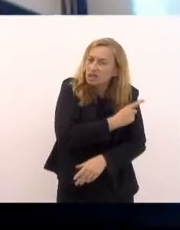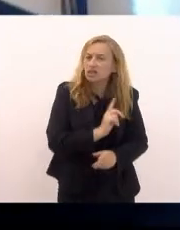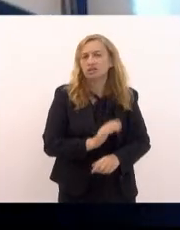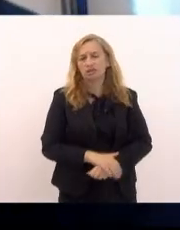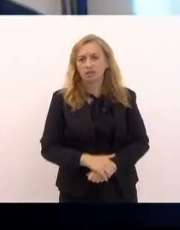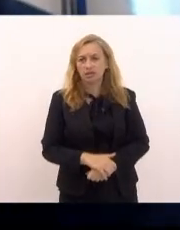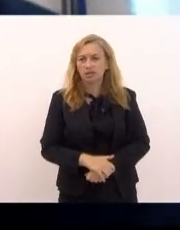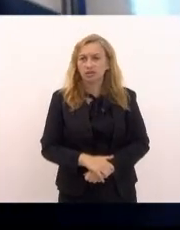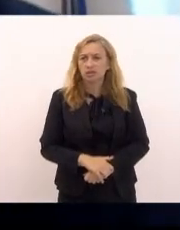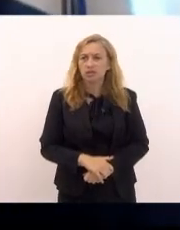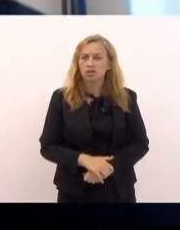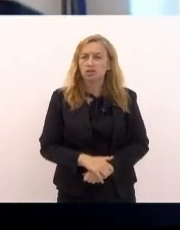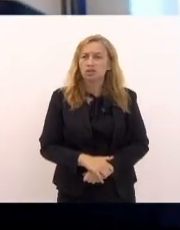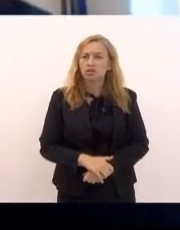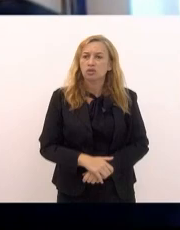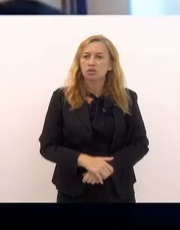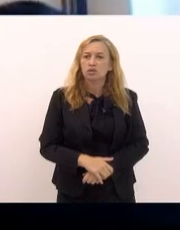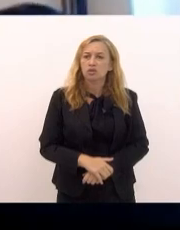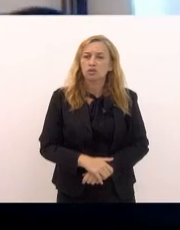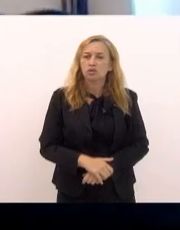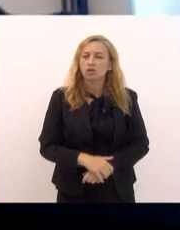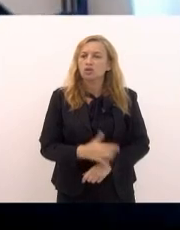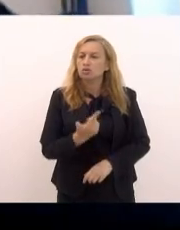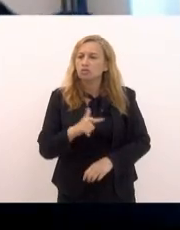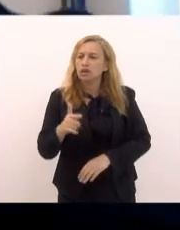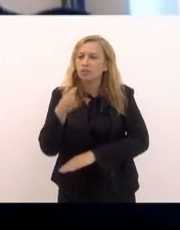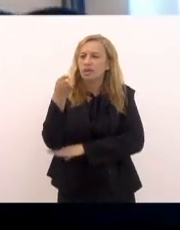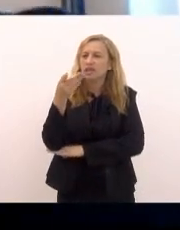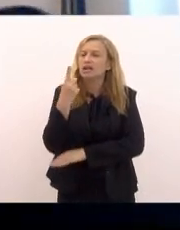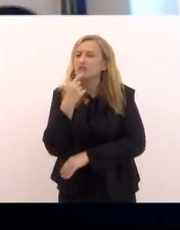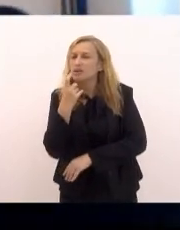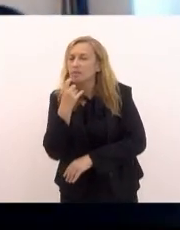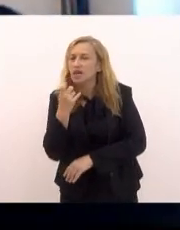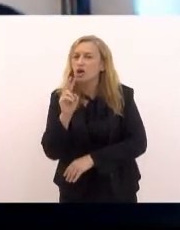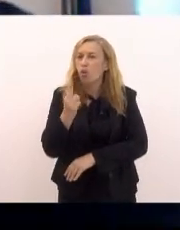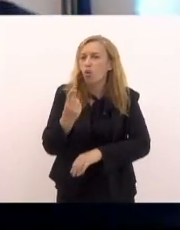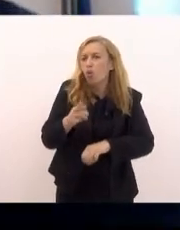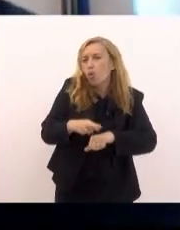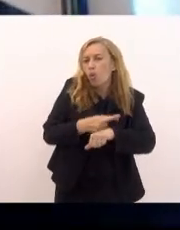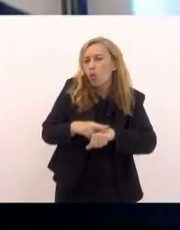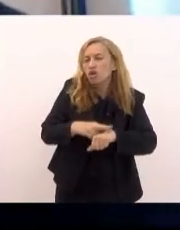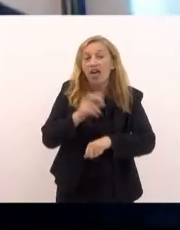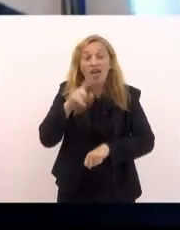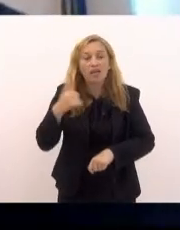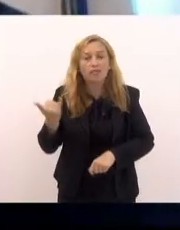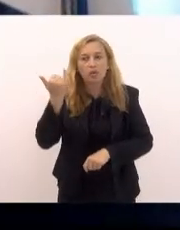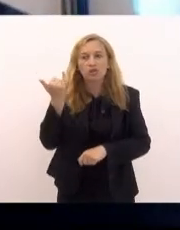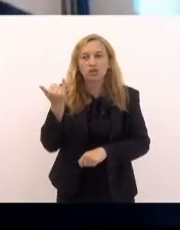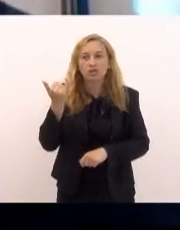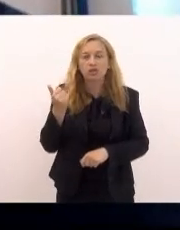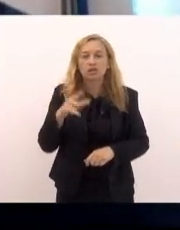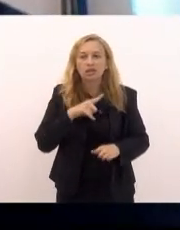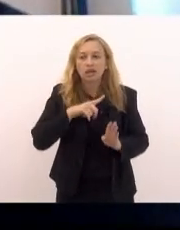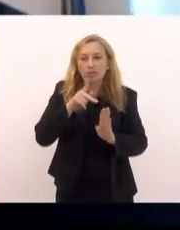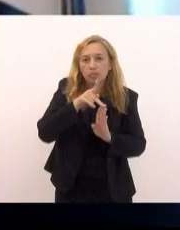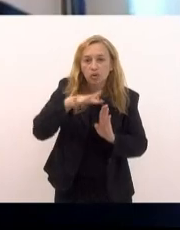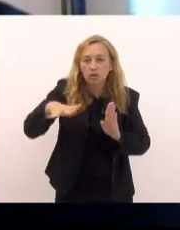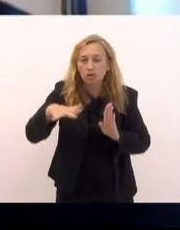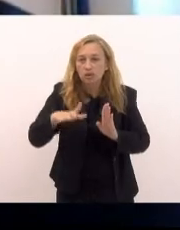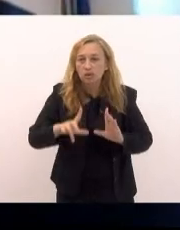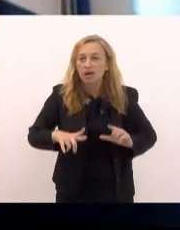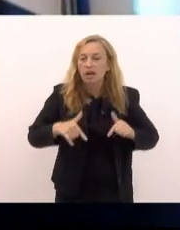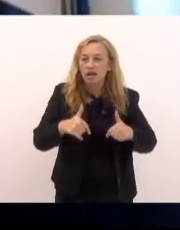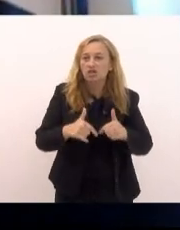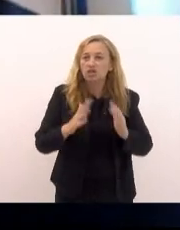curvas estão baixas, onde não há bandeira vermelha, onde não há bandeira roxa, é importante que haja protocolos para garantir o funcionamento